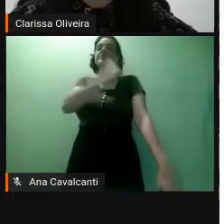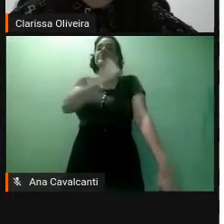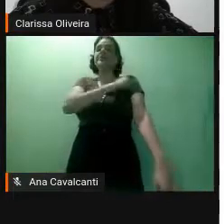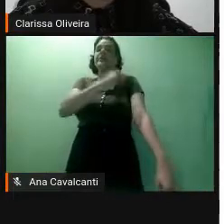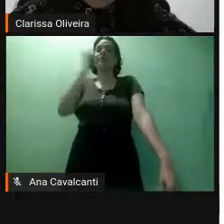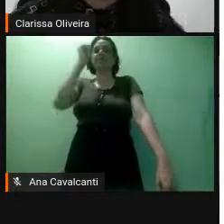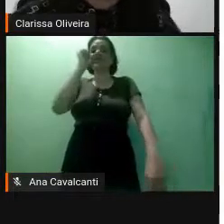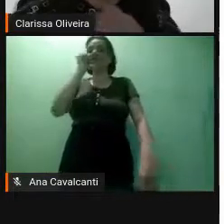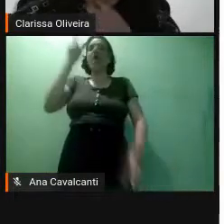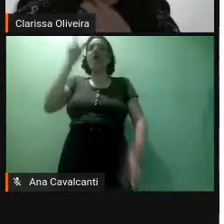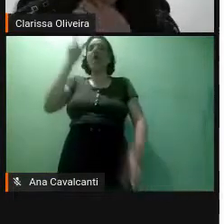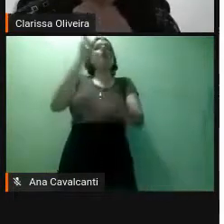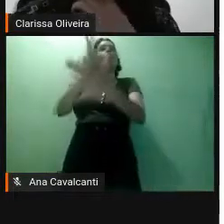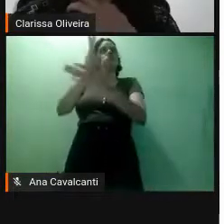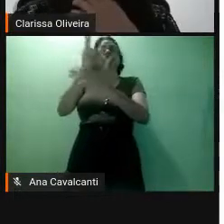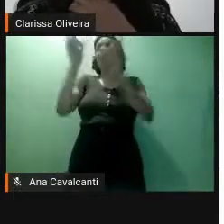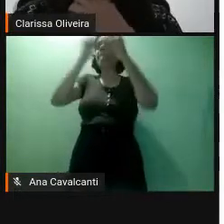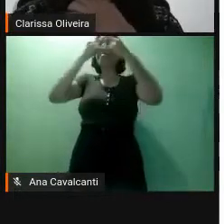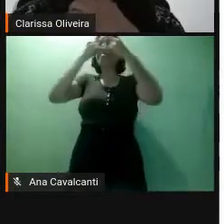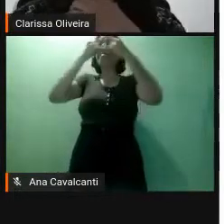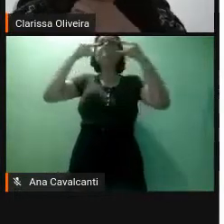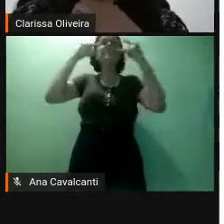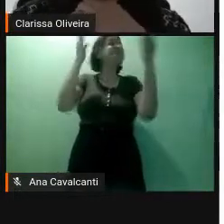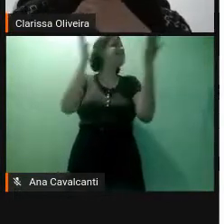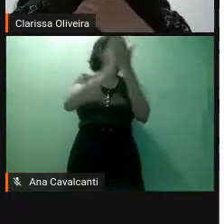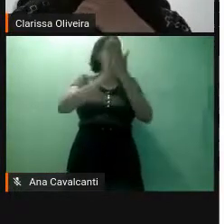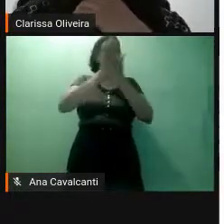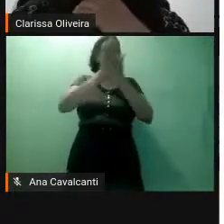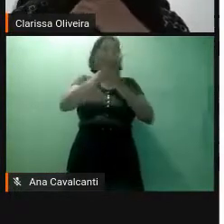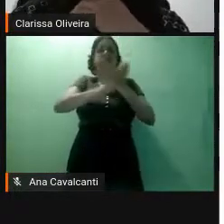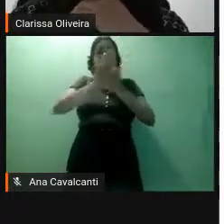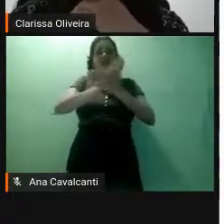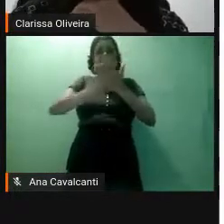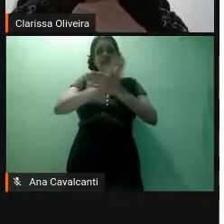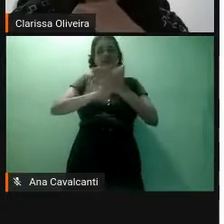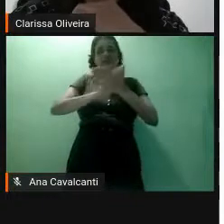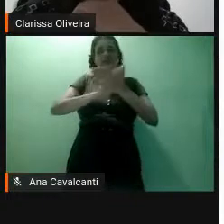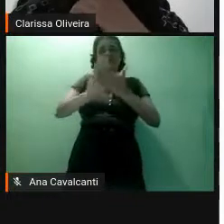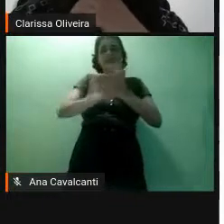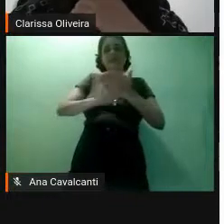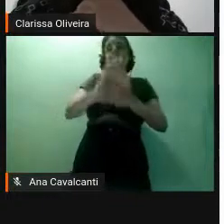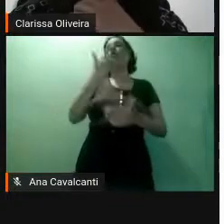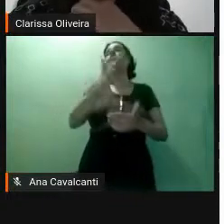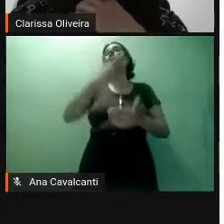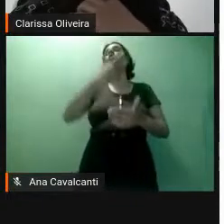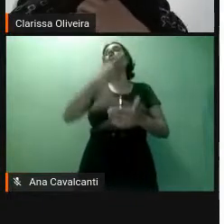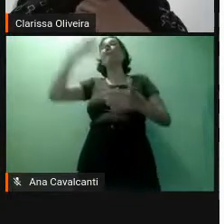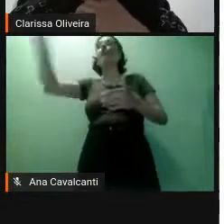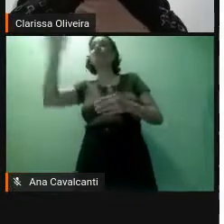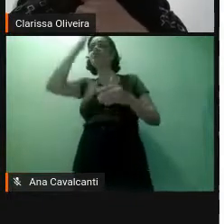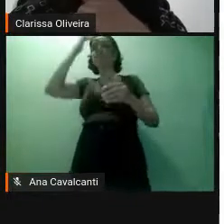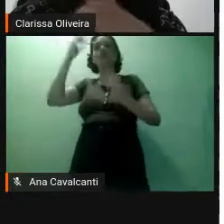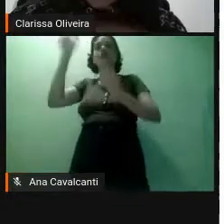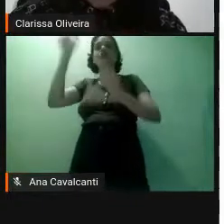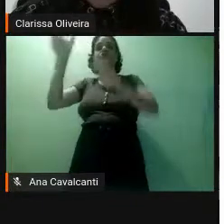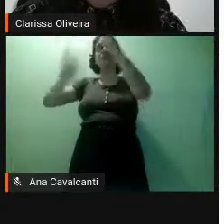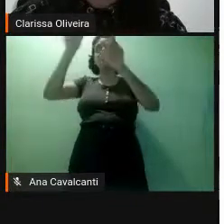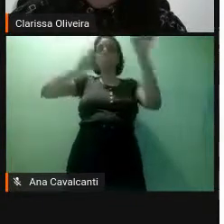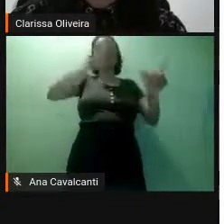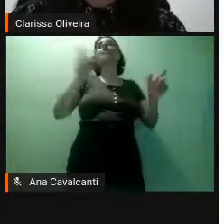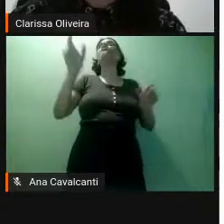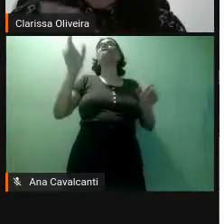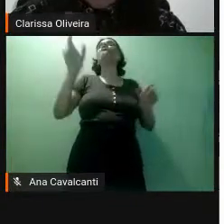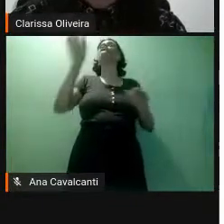sem usar a máscara de proteção. E aqui temos outro indivíduo que ele está usando máscara, não